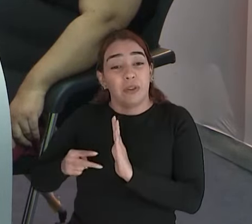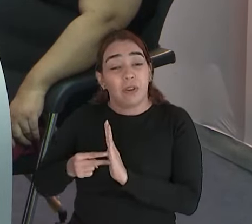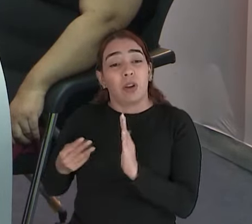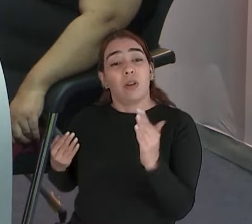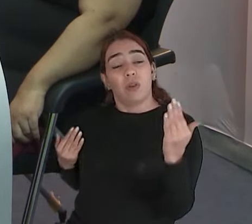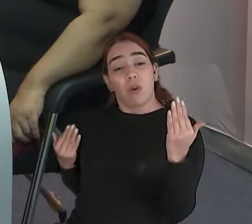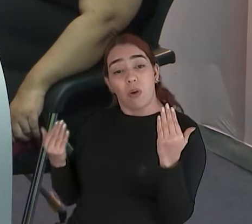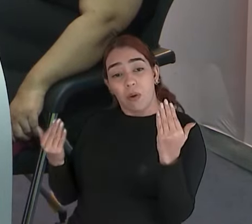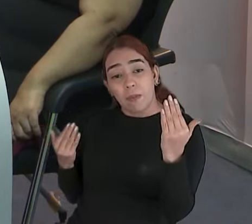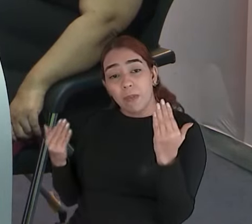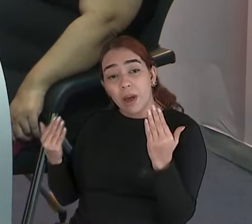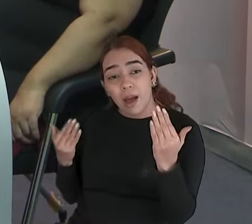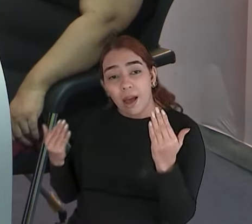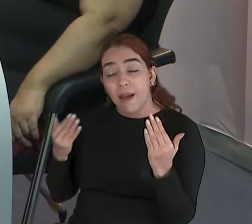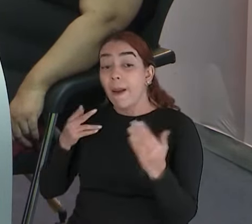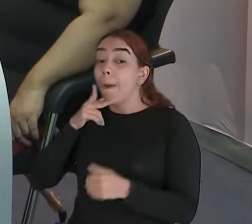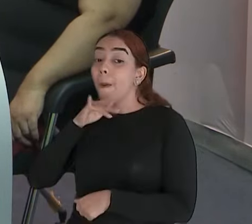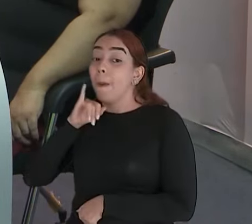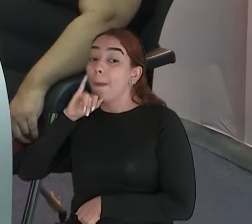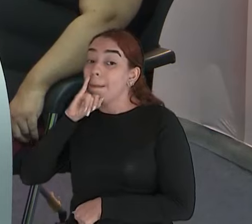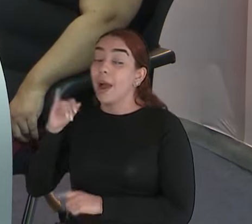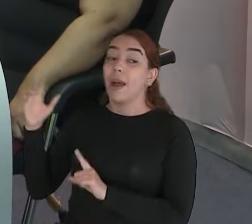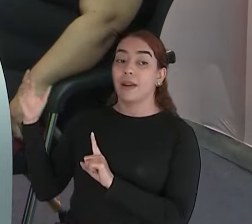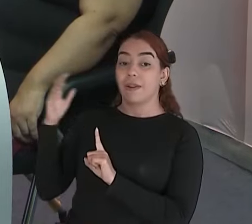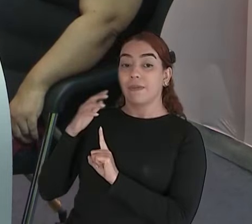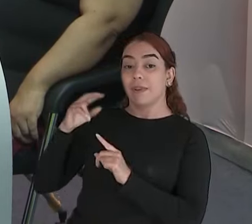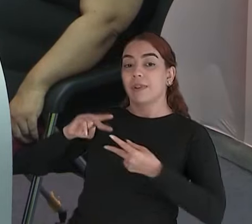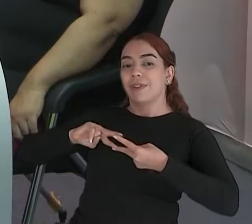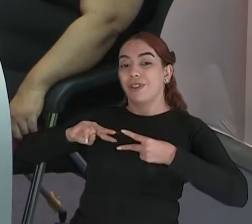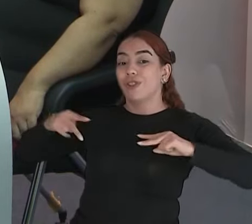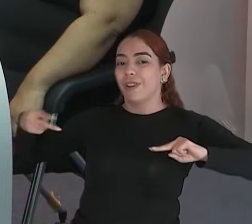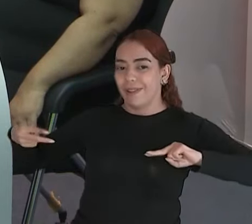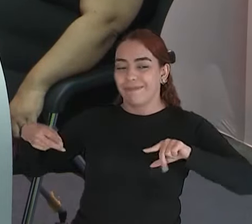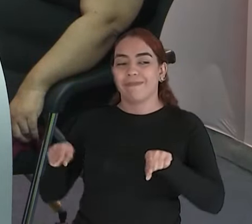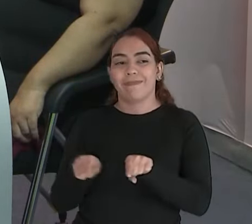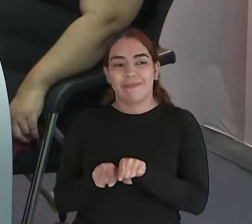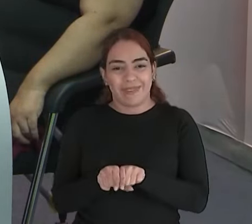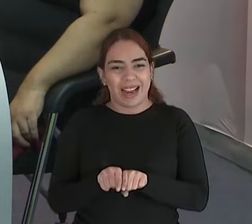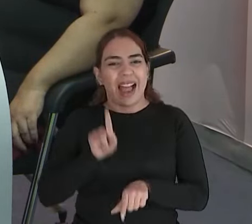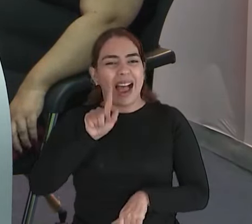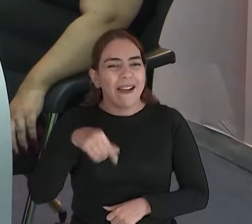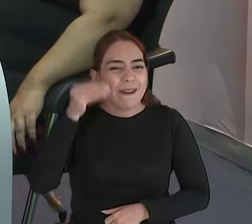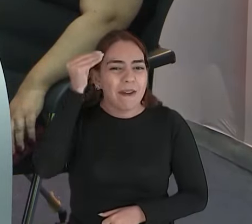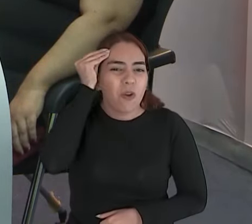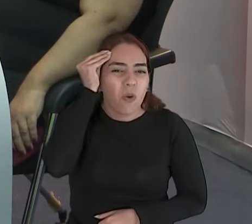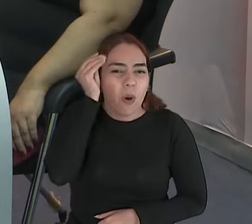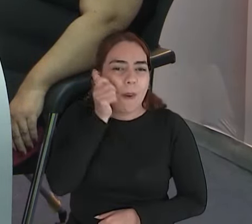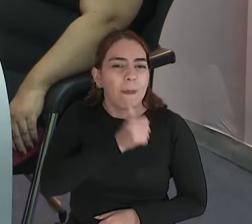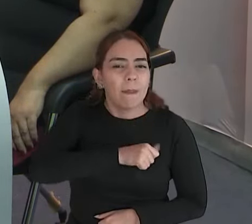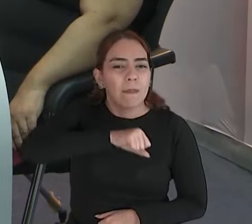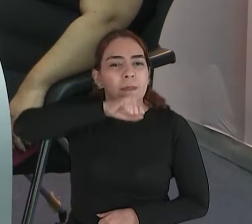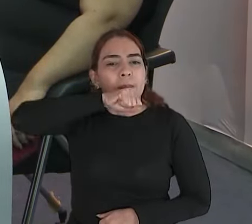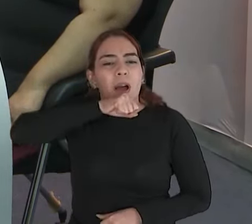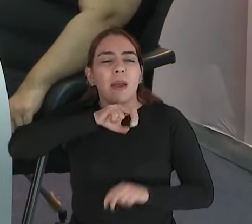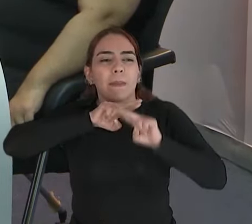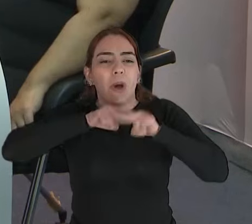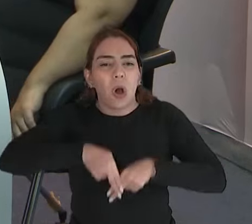paternidade isso também influencia, sim, né, doutora? Sim, que nem tudo é só culpa das mães, porque a sociedade culpa muito as mães, né? Então,